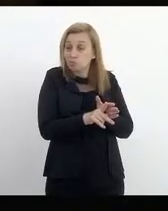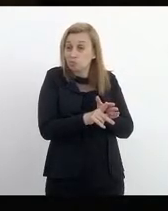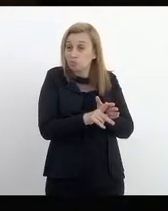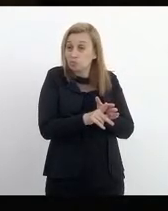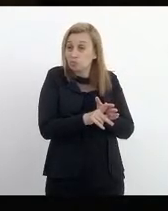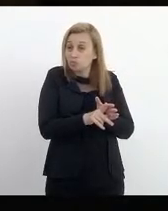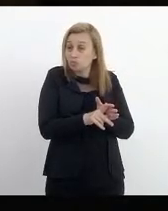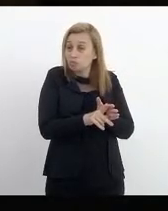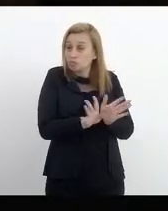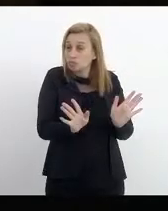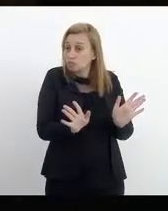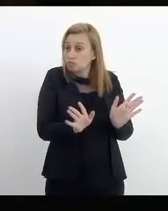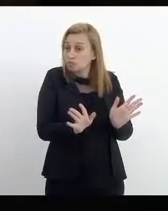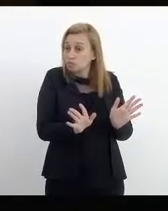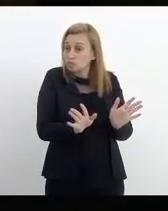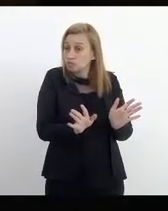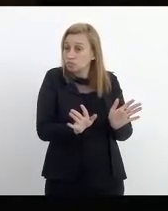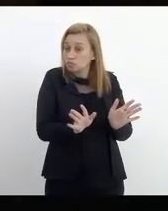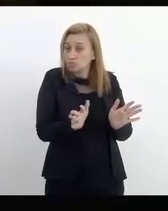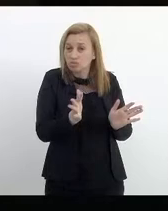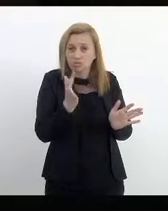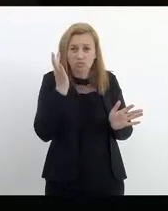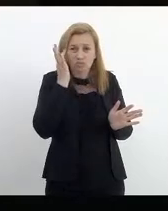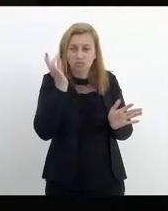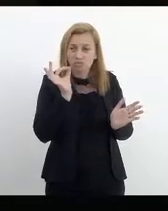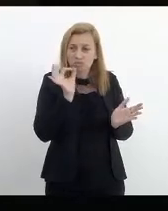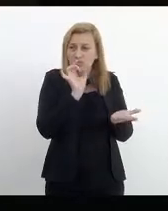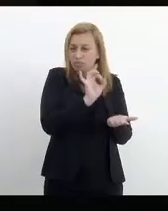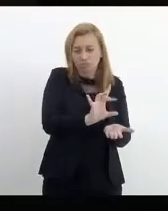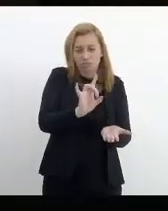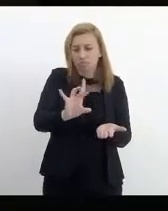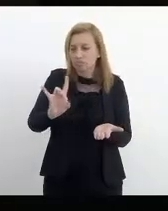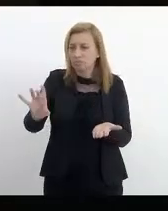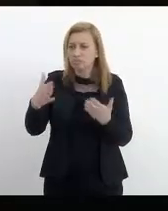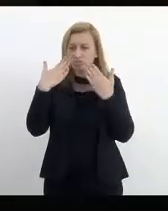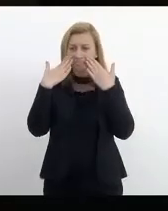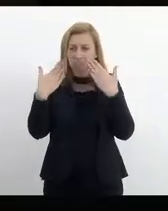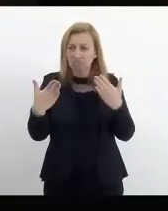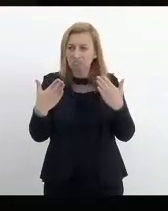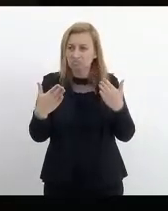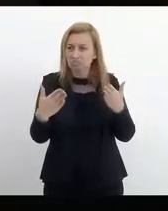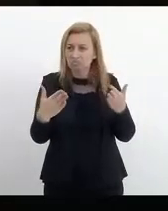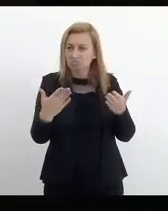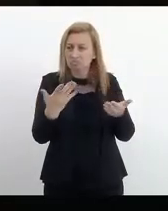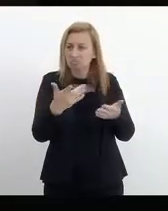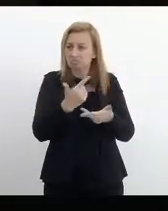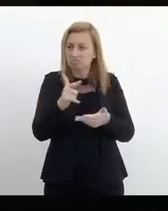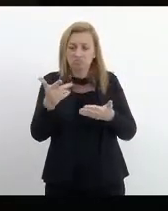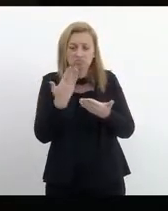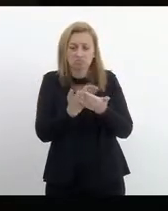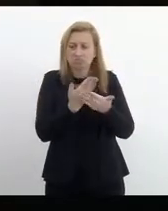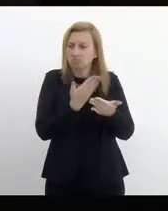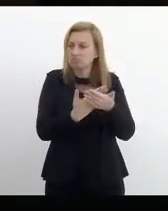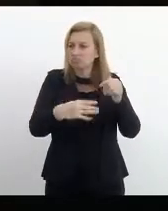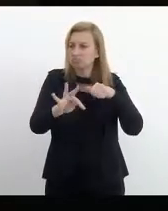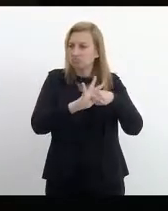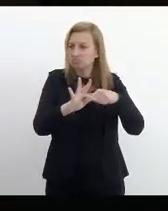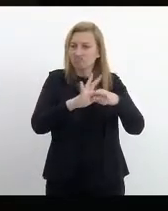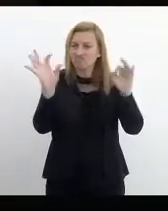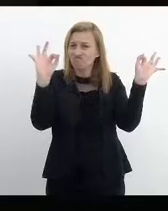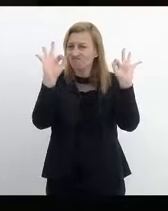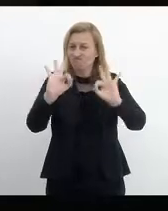é para qualquer um deles apresentação de um estudo de viabilidade técnica